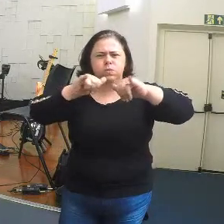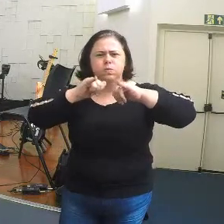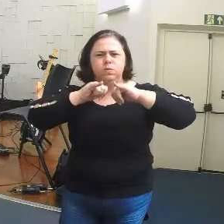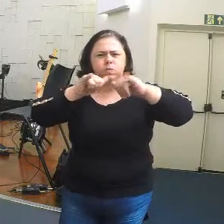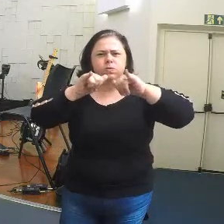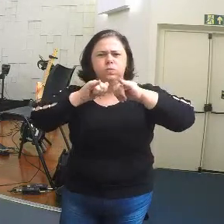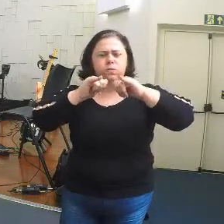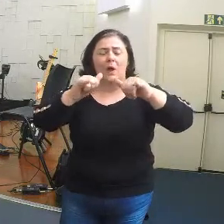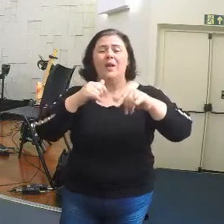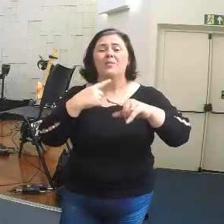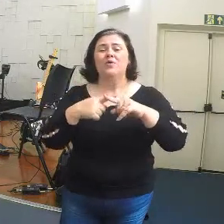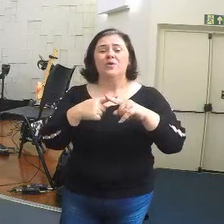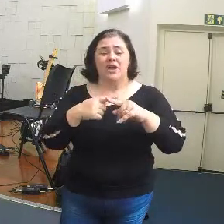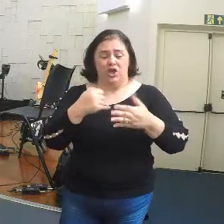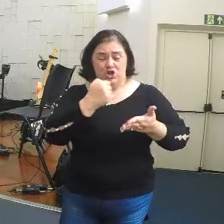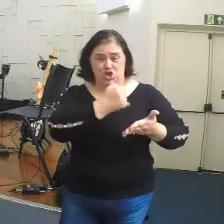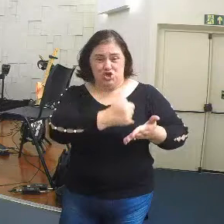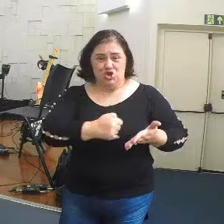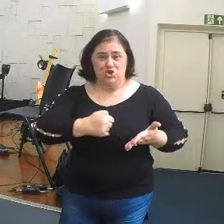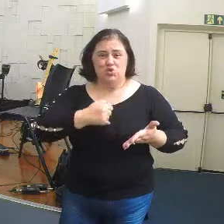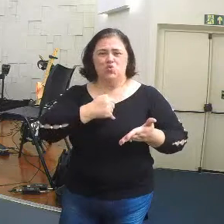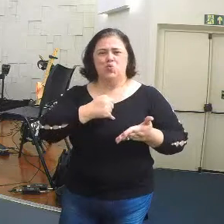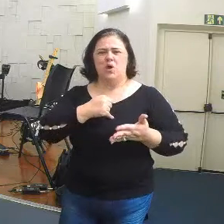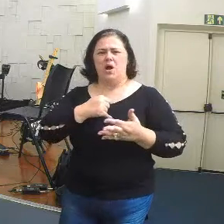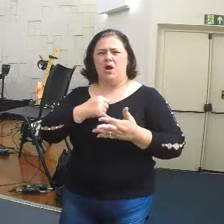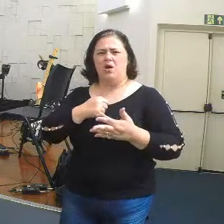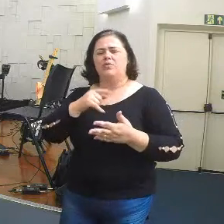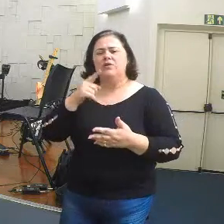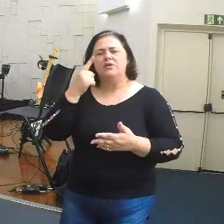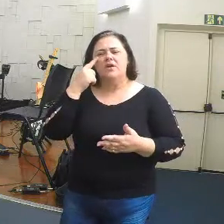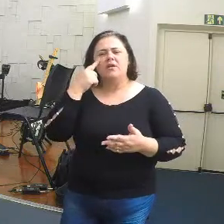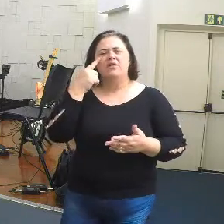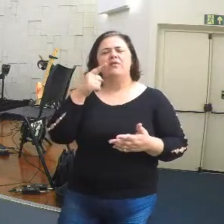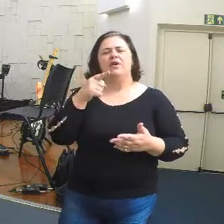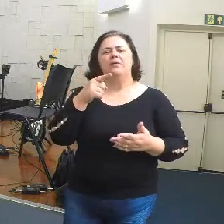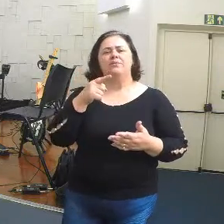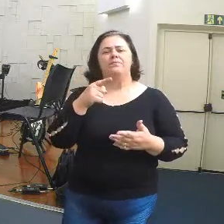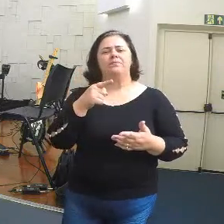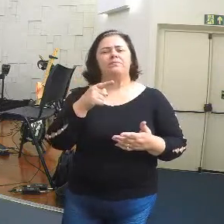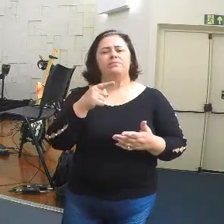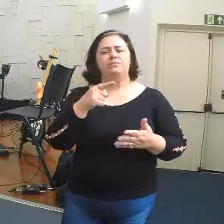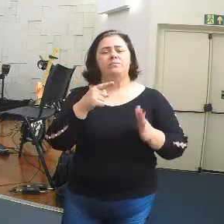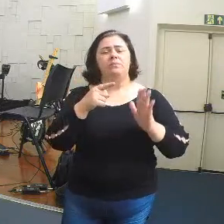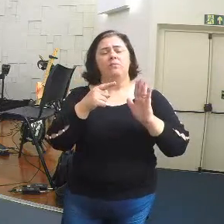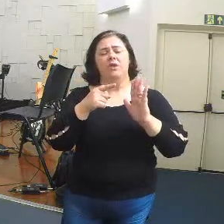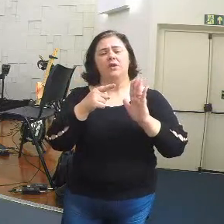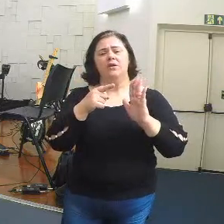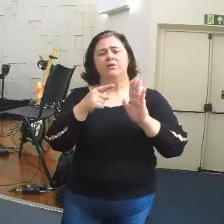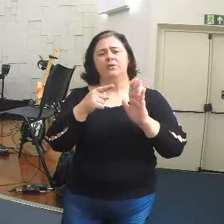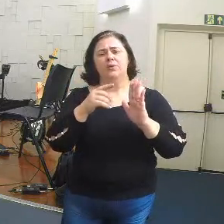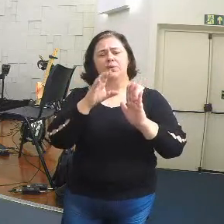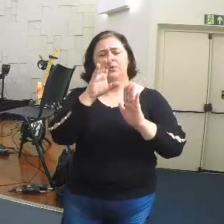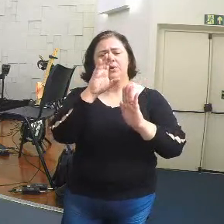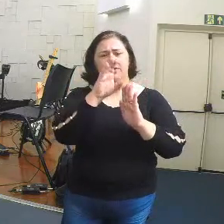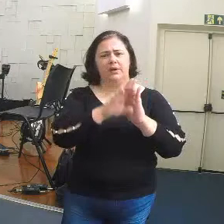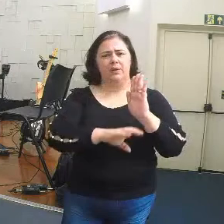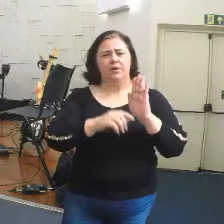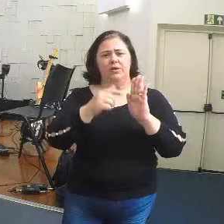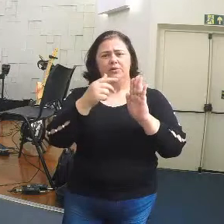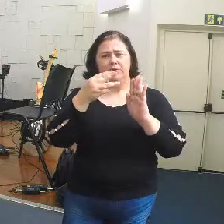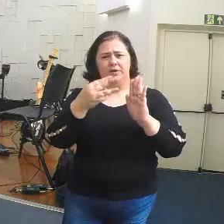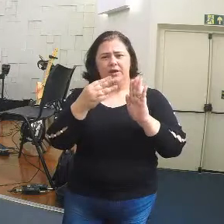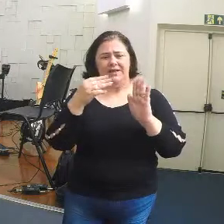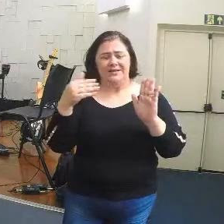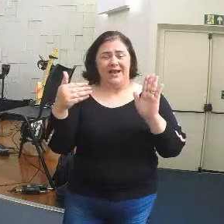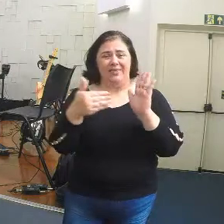na sua despedida. Você lê o Evangelho, capítulo 13 até o capítulo 17, você vai ver a despedida. O que é que Jesus diz lá? E um novo